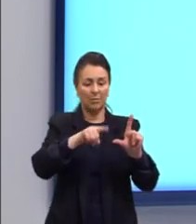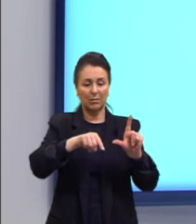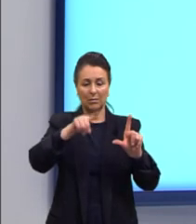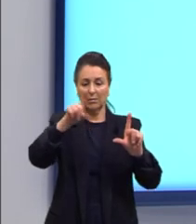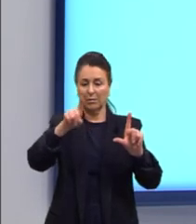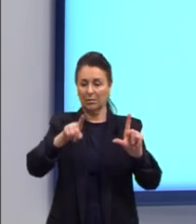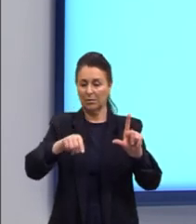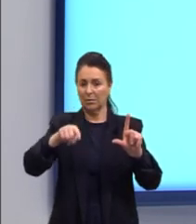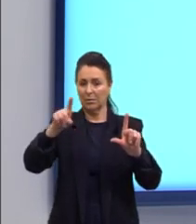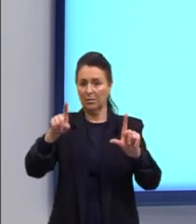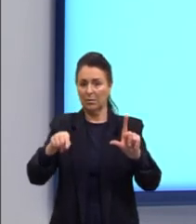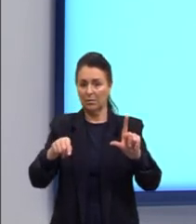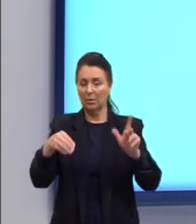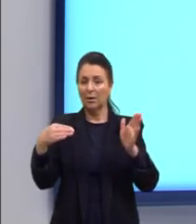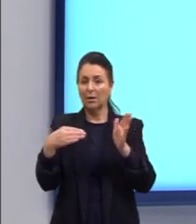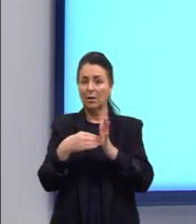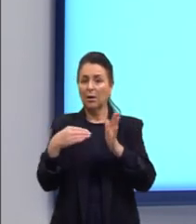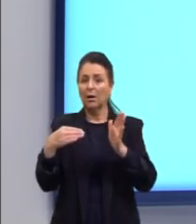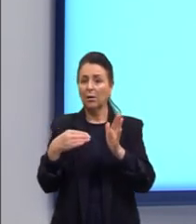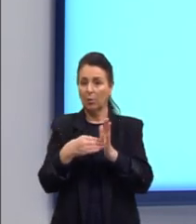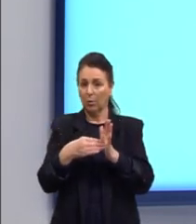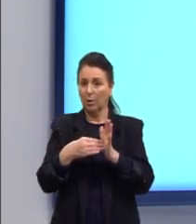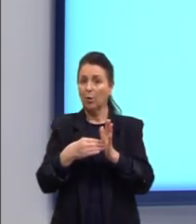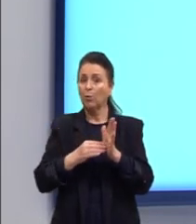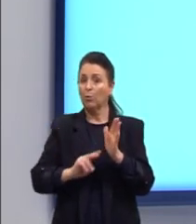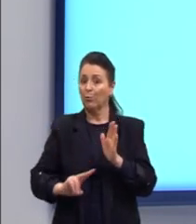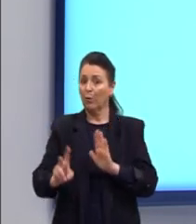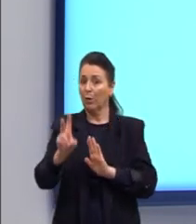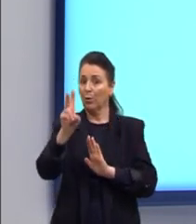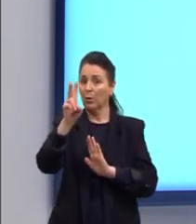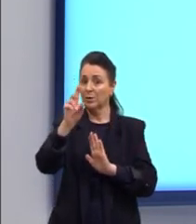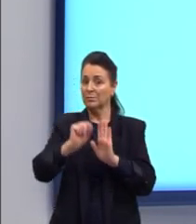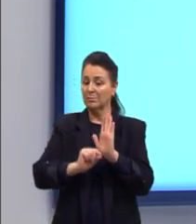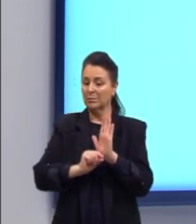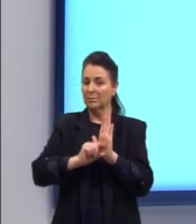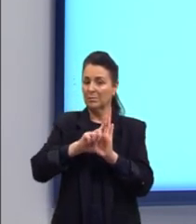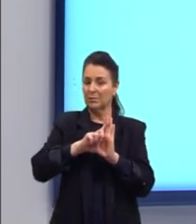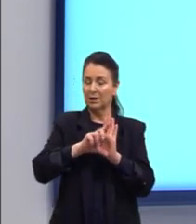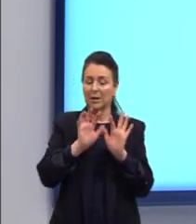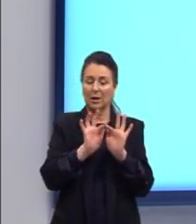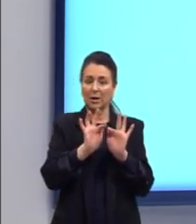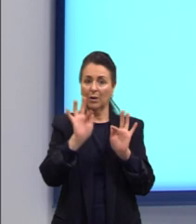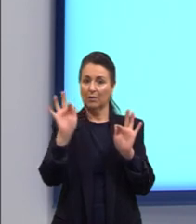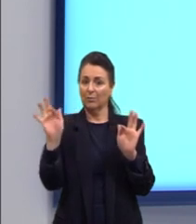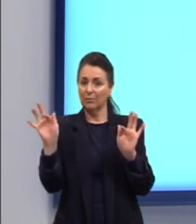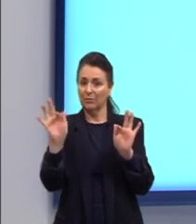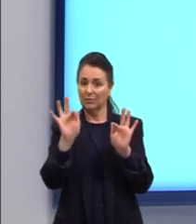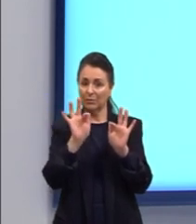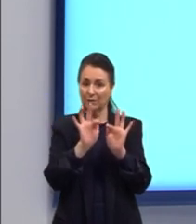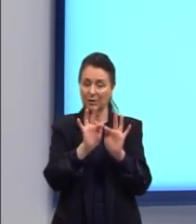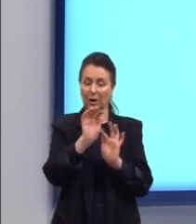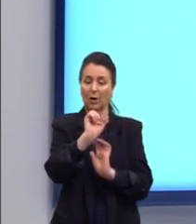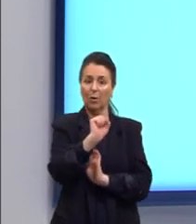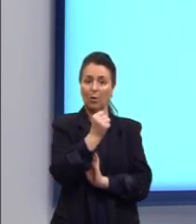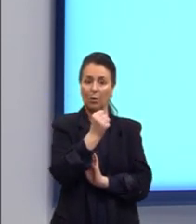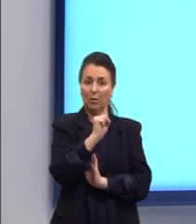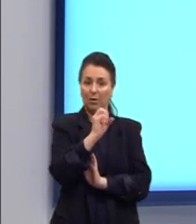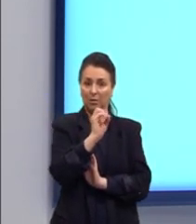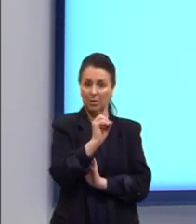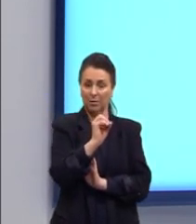que agora ela vai atingir valores né bem maiores Então a nossa função seria dada por 80